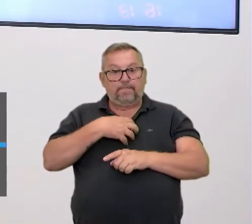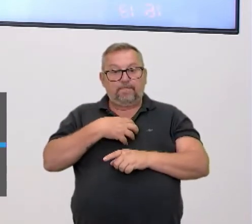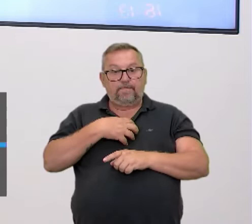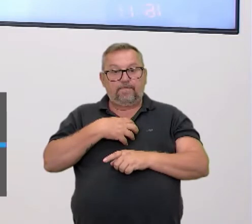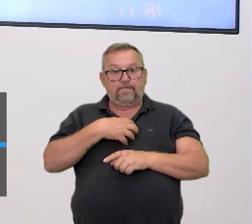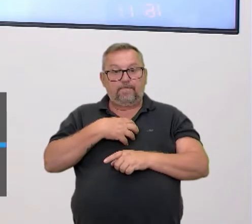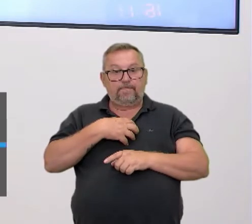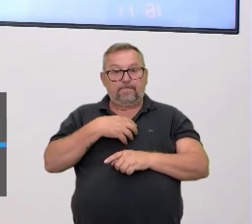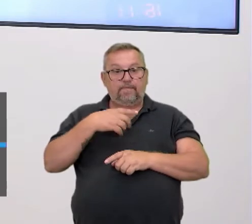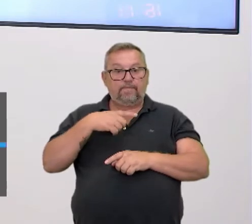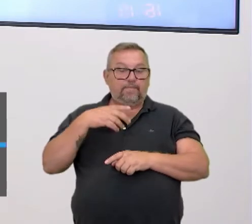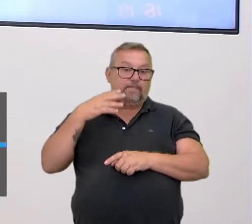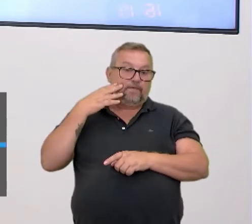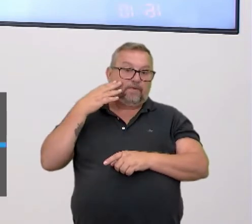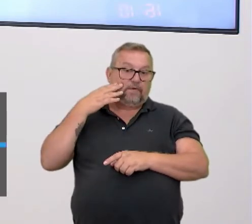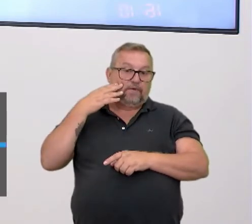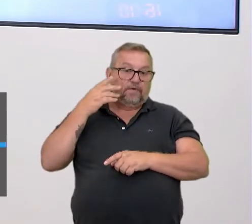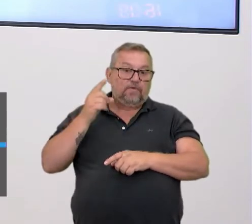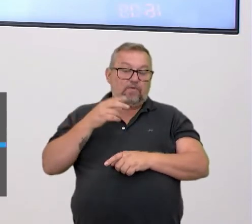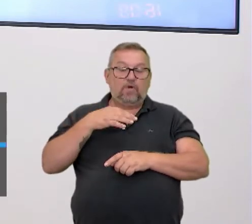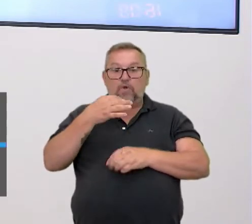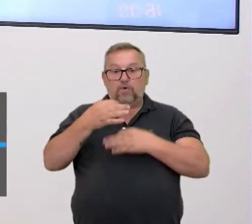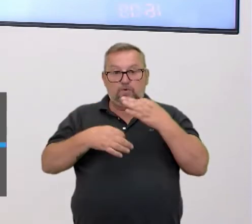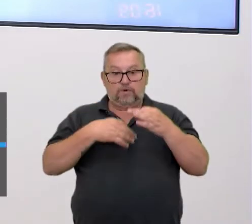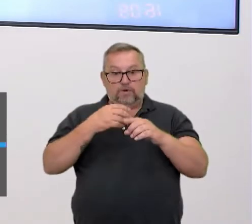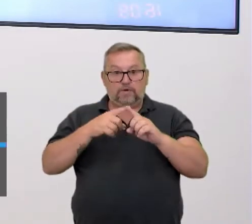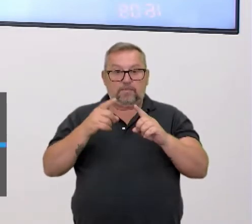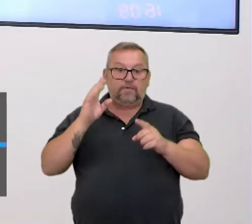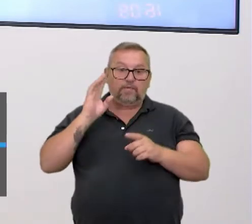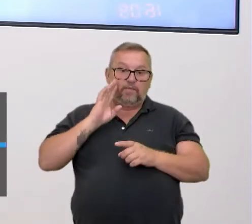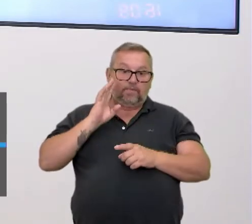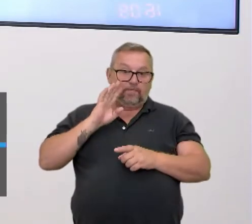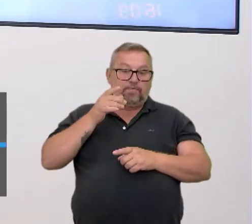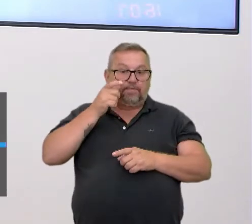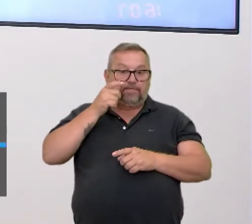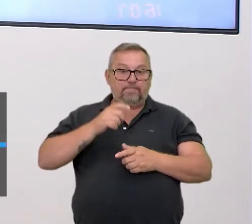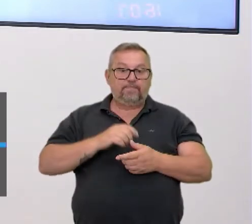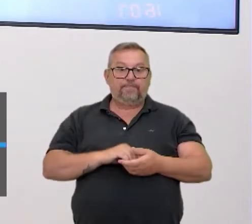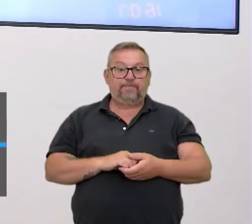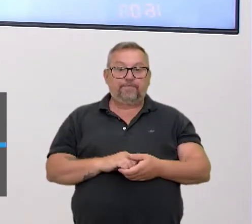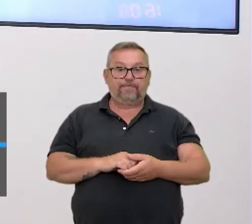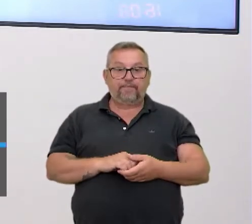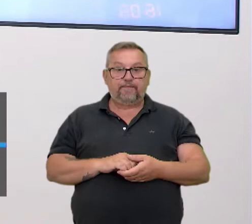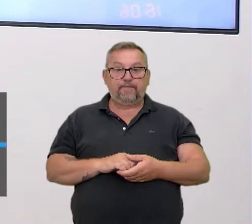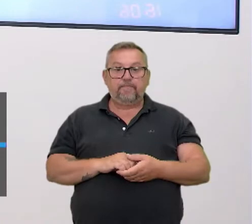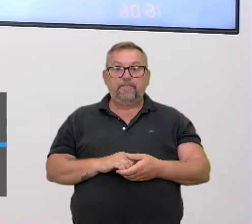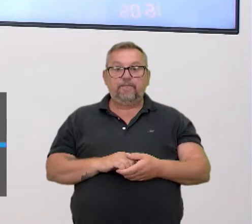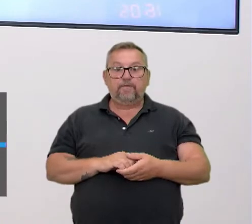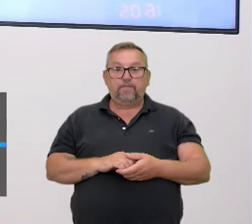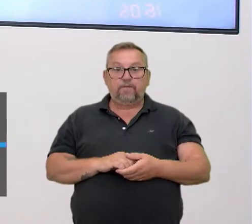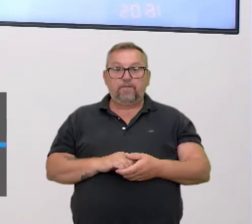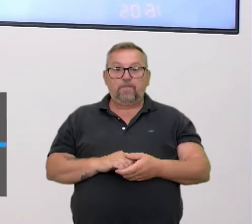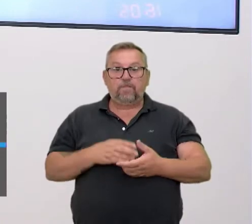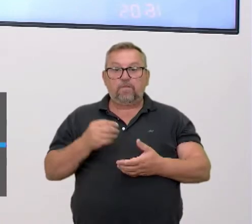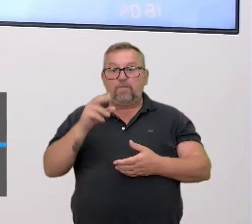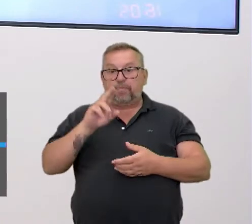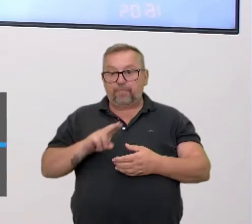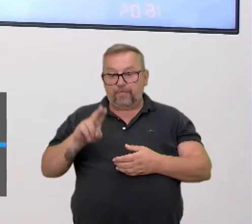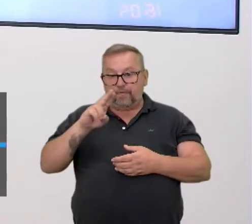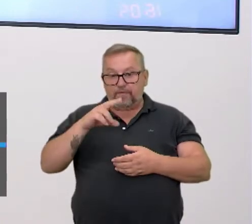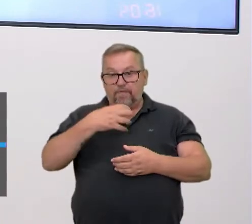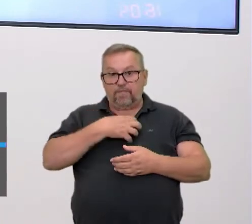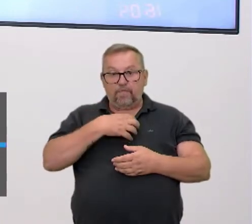está apenas sugerindo. Mas é bastante interessante, tá ok? Bom, ele é muito utilizado em